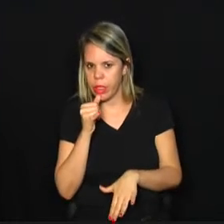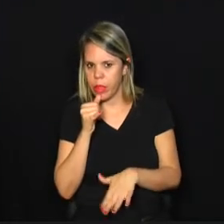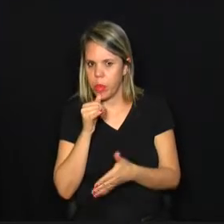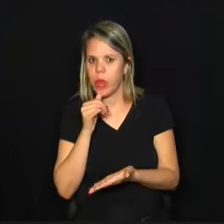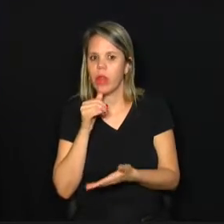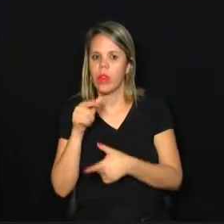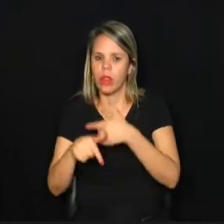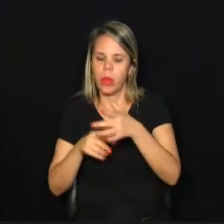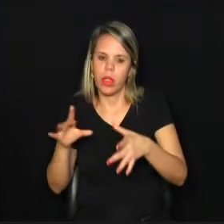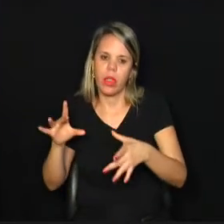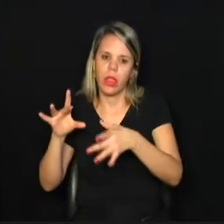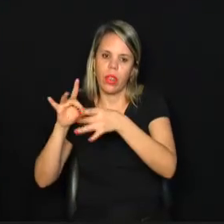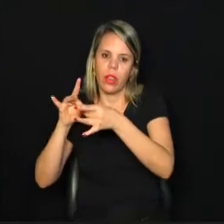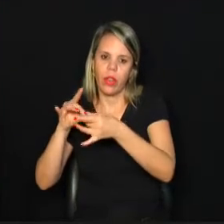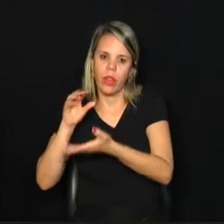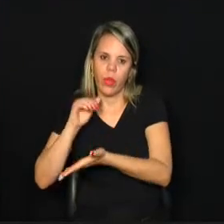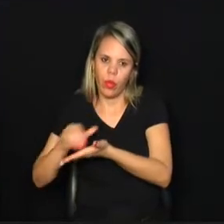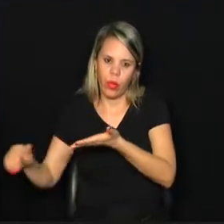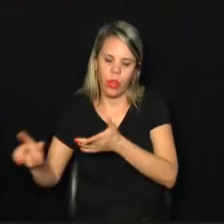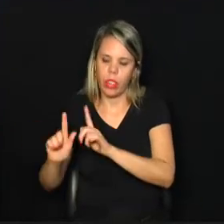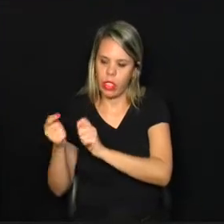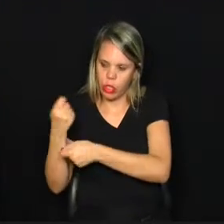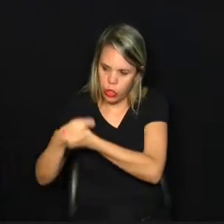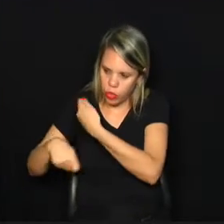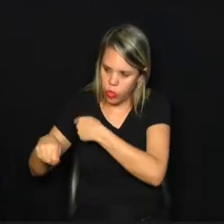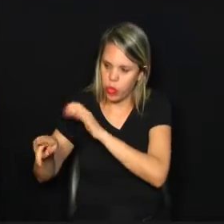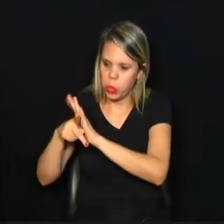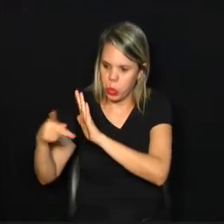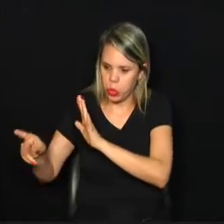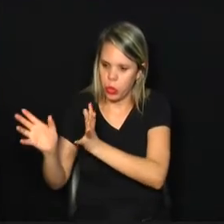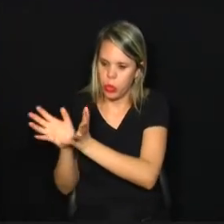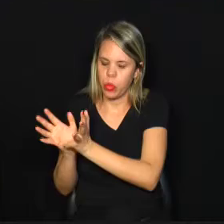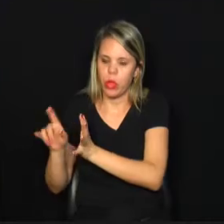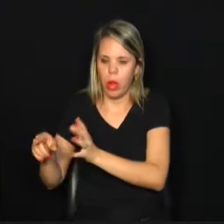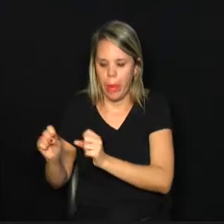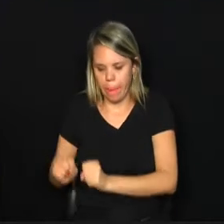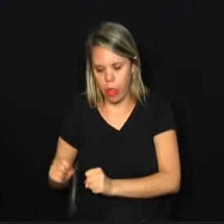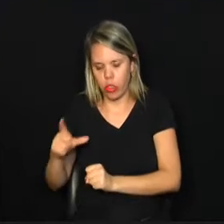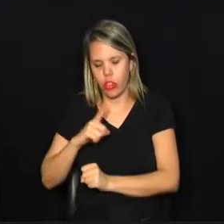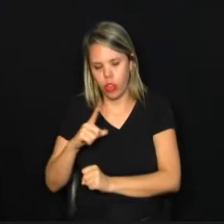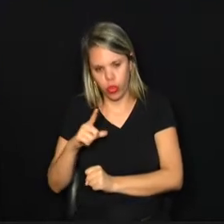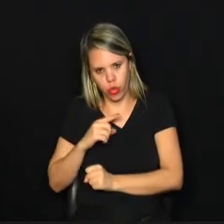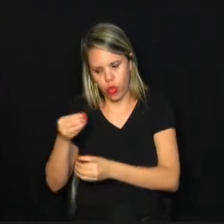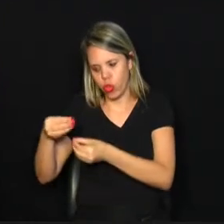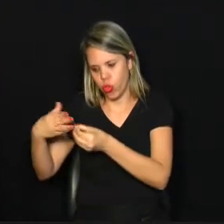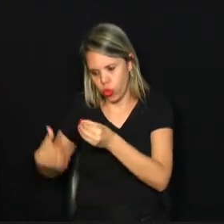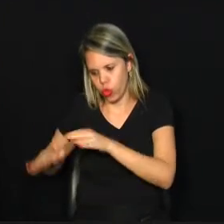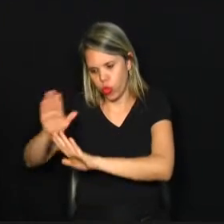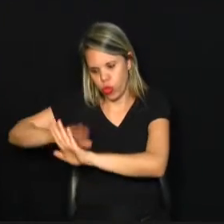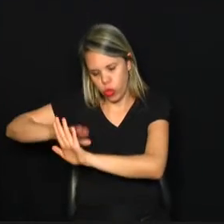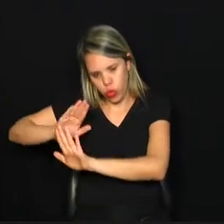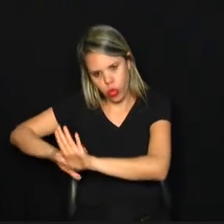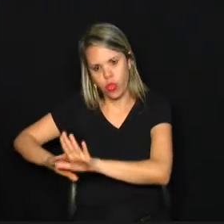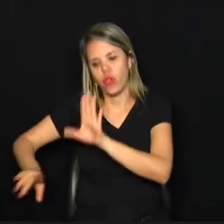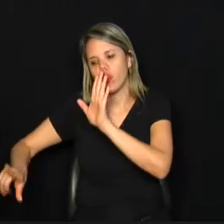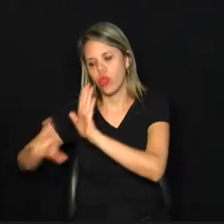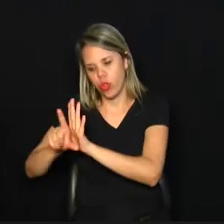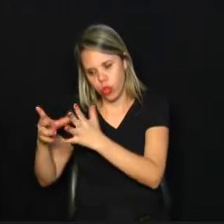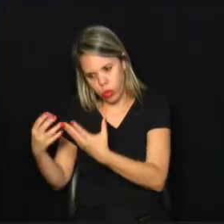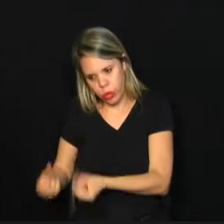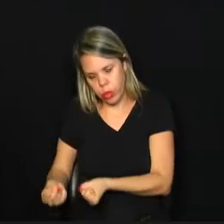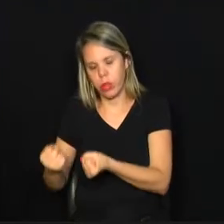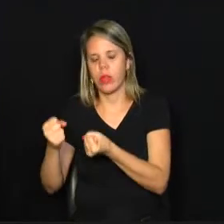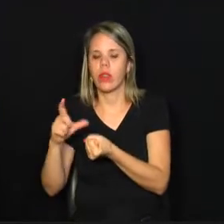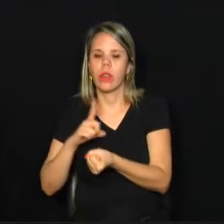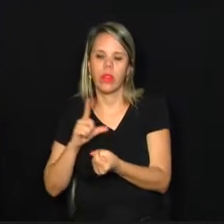assessoria, vinculado a uma gestão específica, ele pode ter um conteúdo ideológico, isso é legalmente aceito, então quem